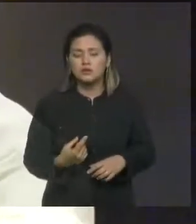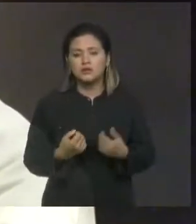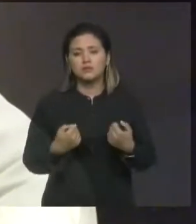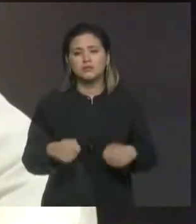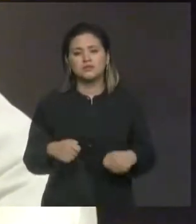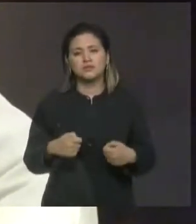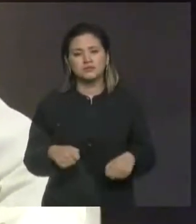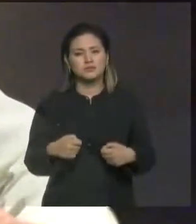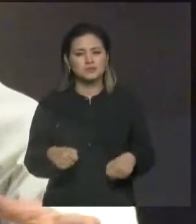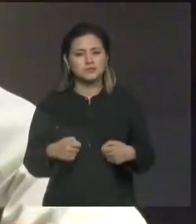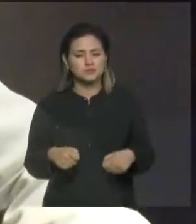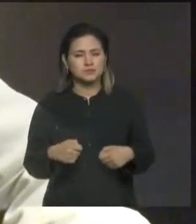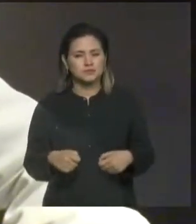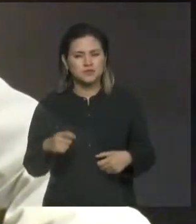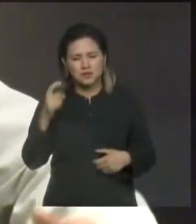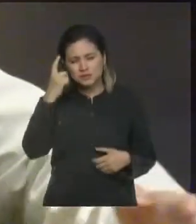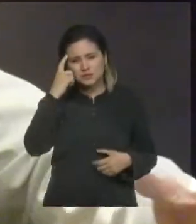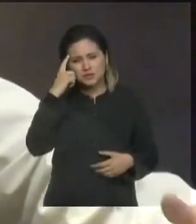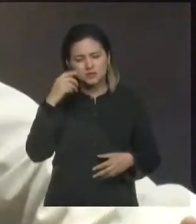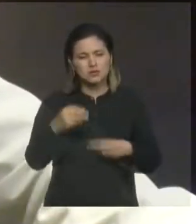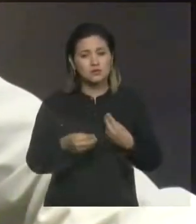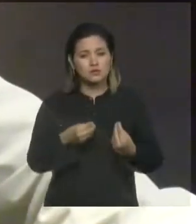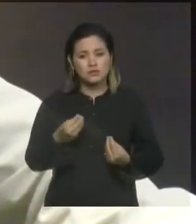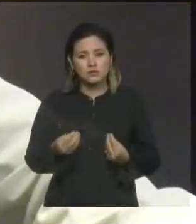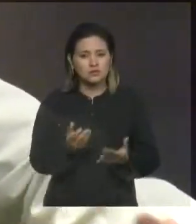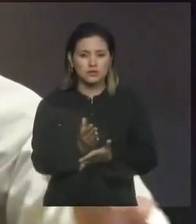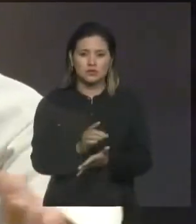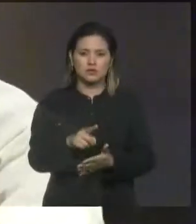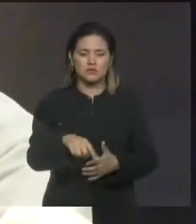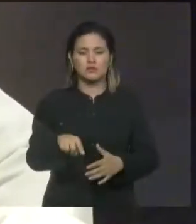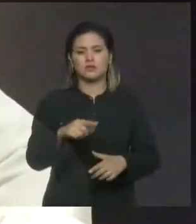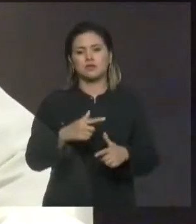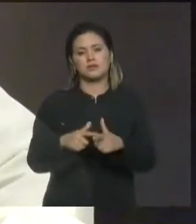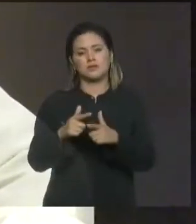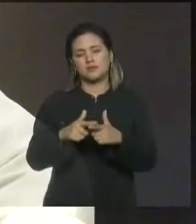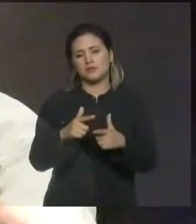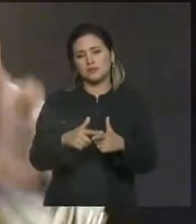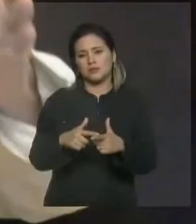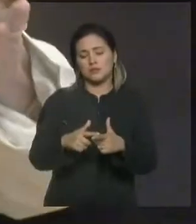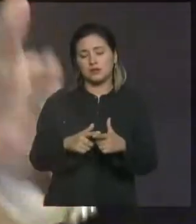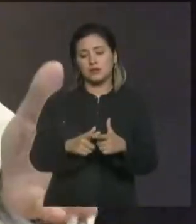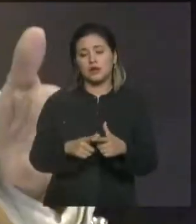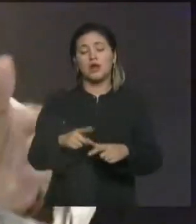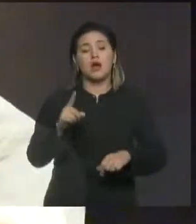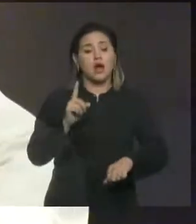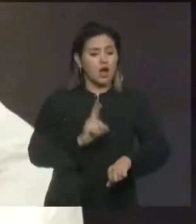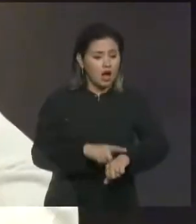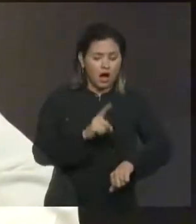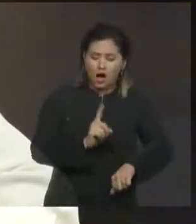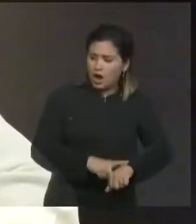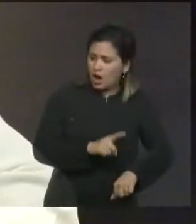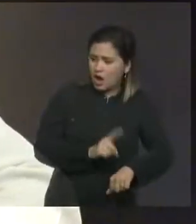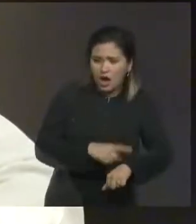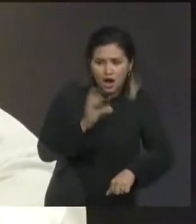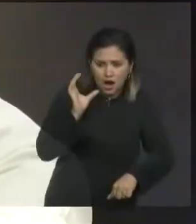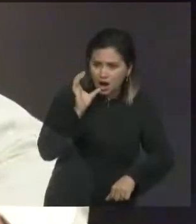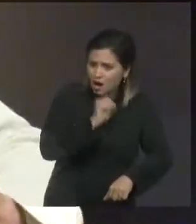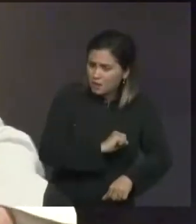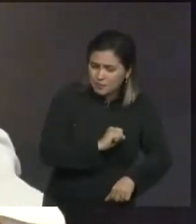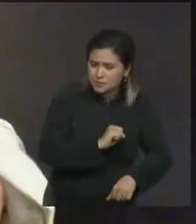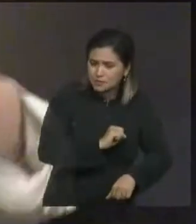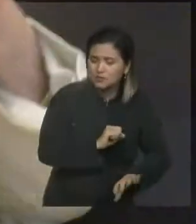a curto, a médio e a longo prazo. A curto prazo, aquilo que você colocou, que